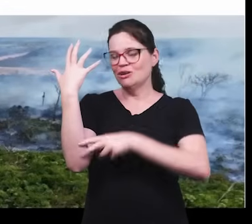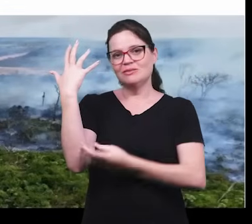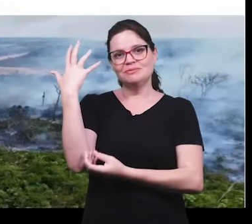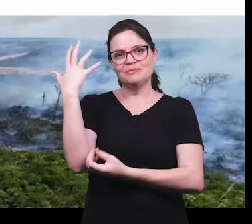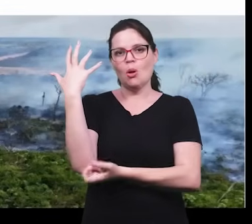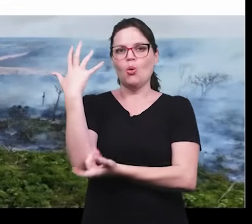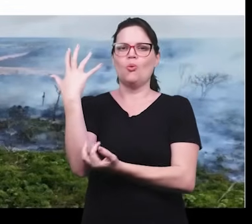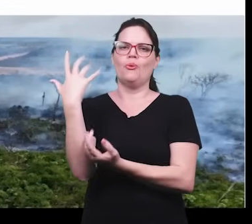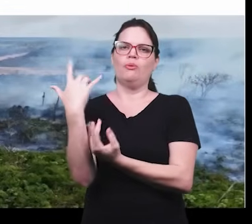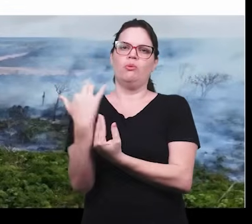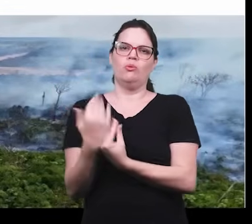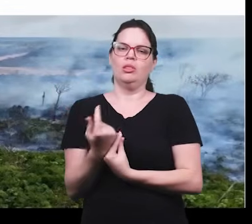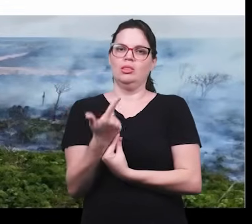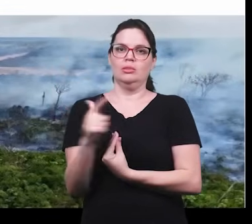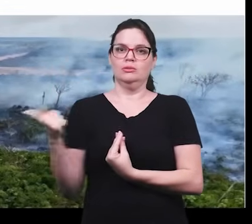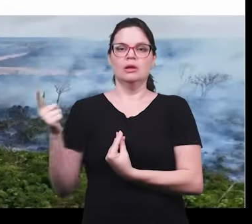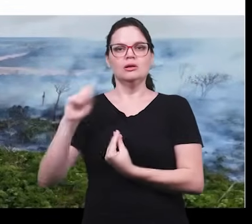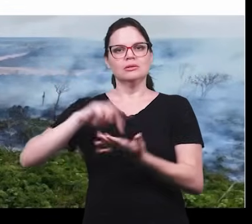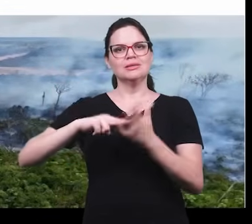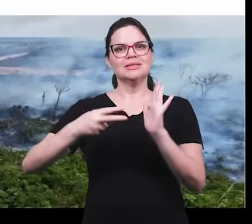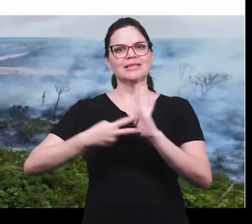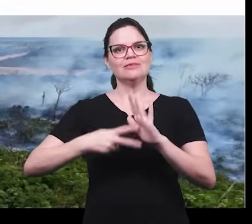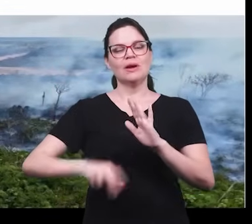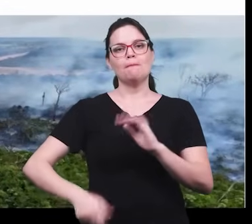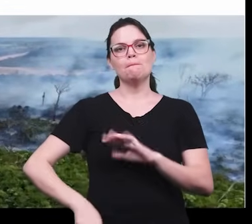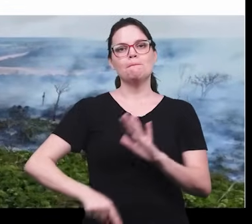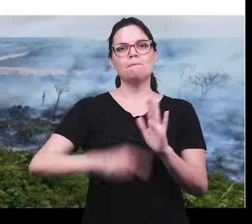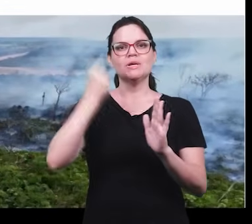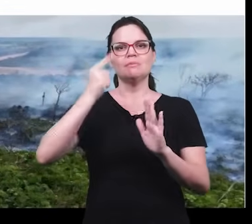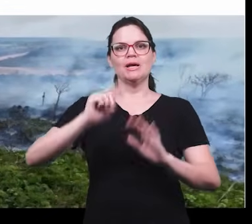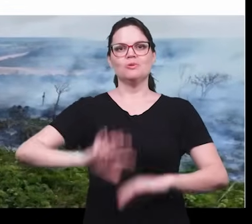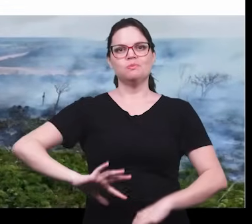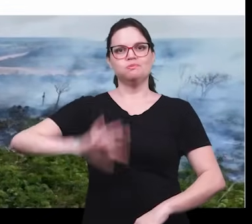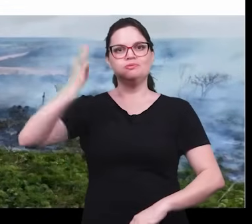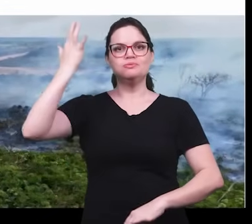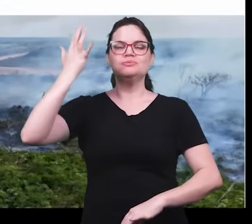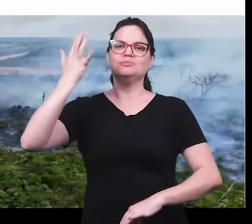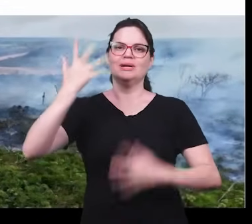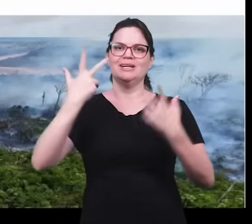gente pode até perguntar, que foi até um dos assuntos